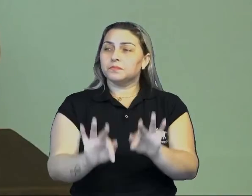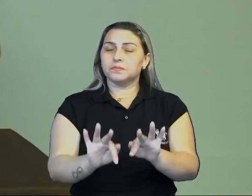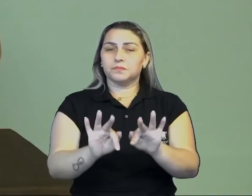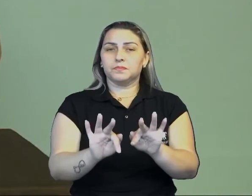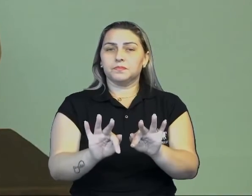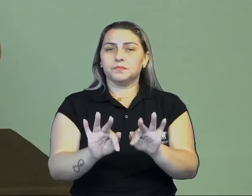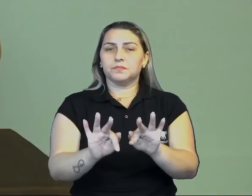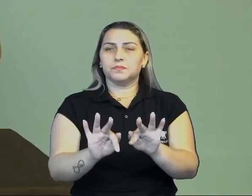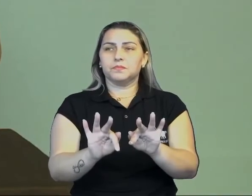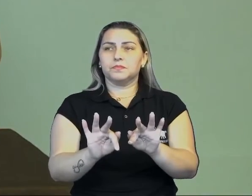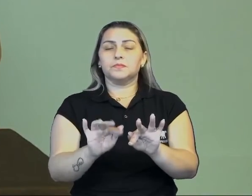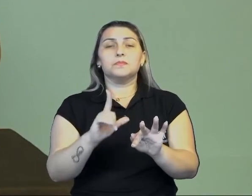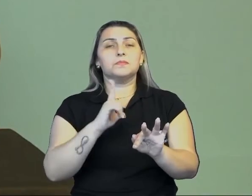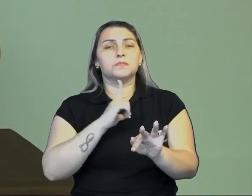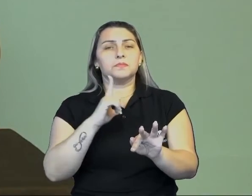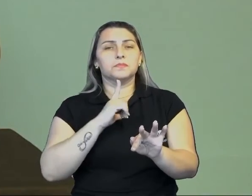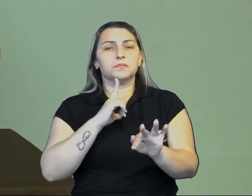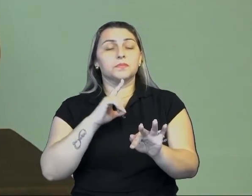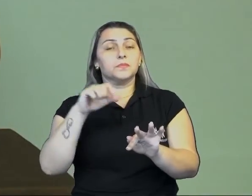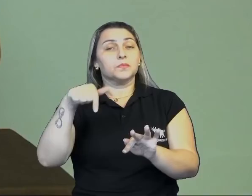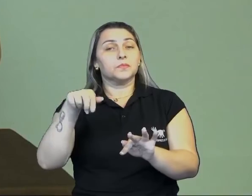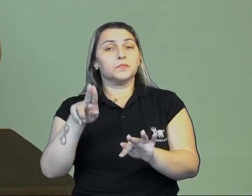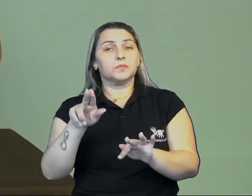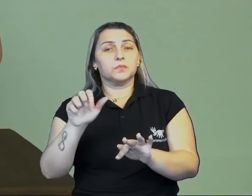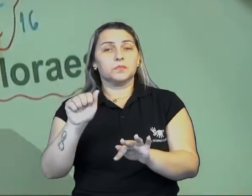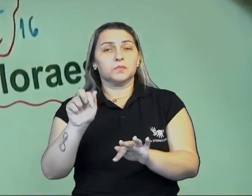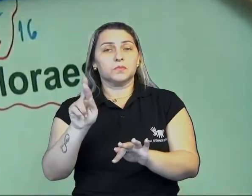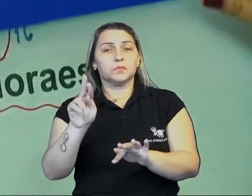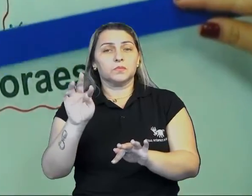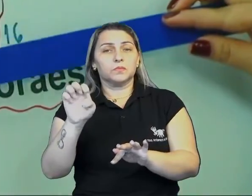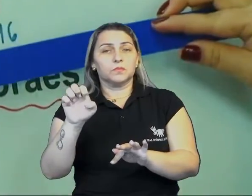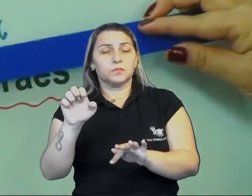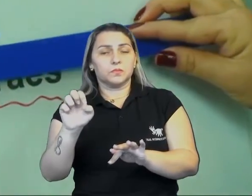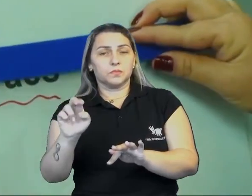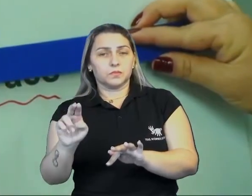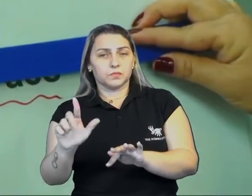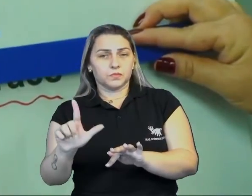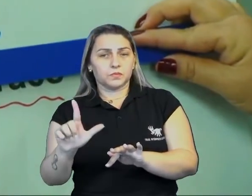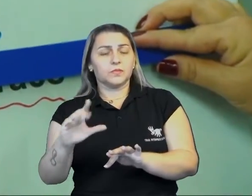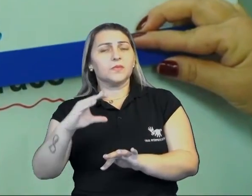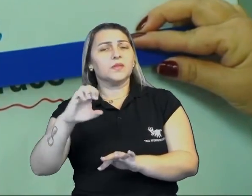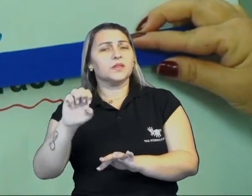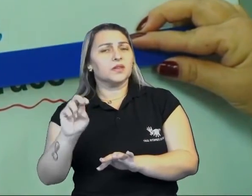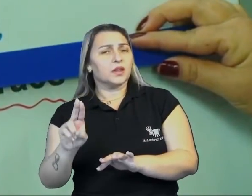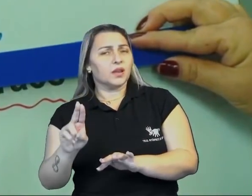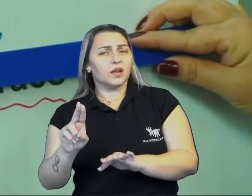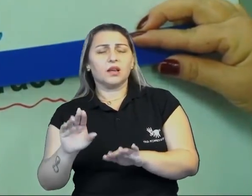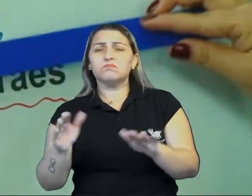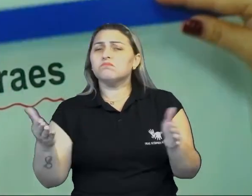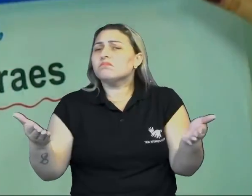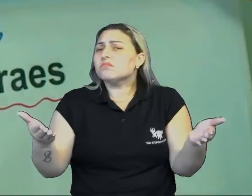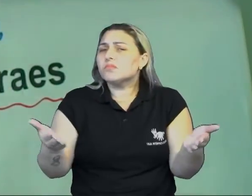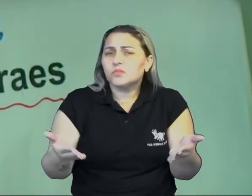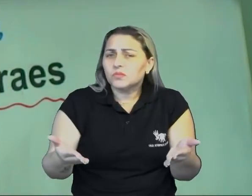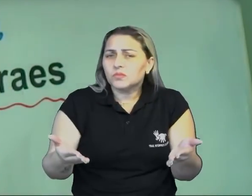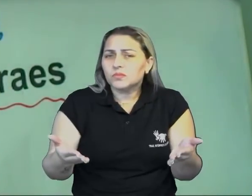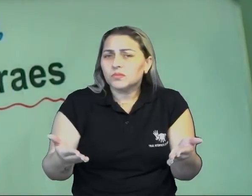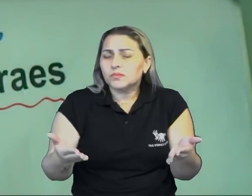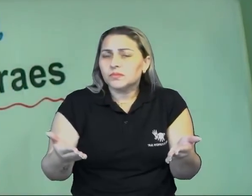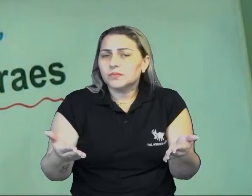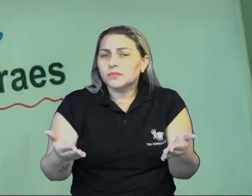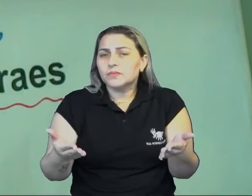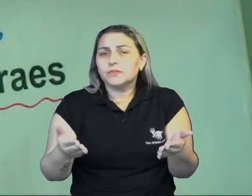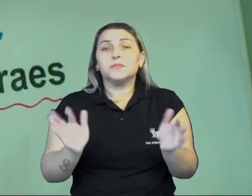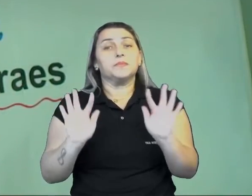final, que nós temos quartel e céu. E agora, professora?